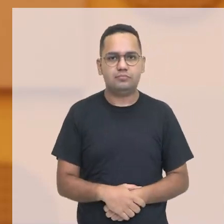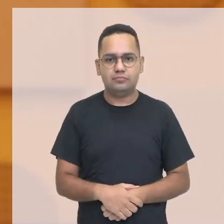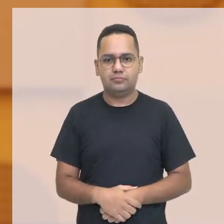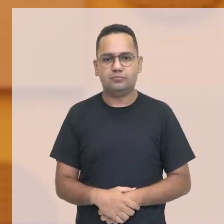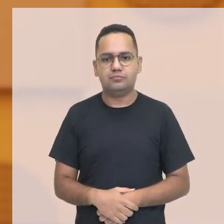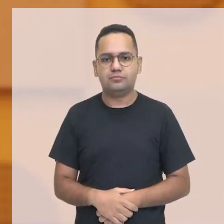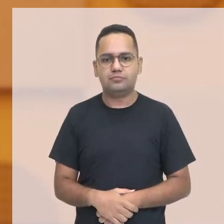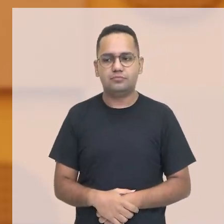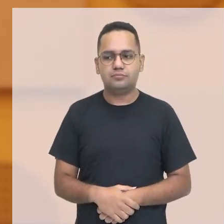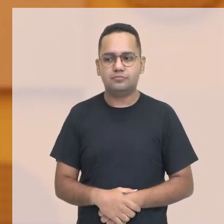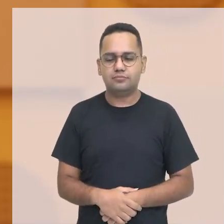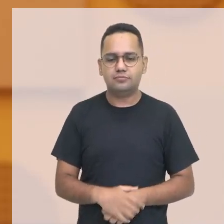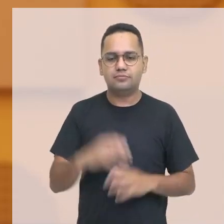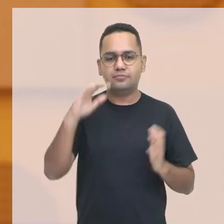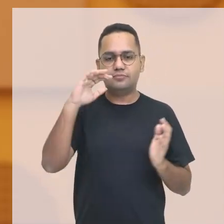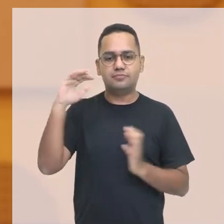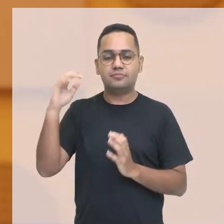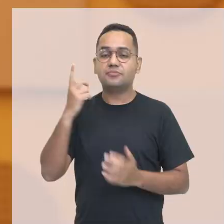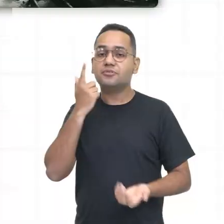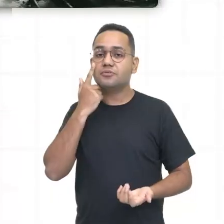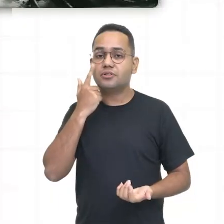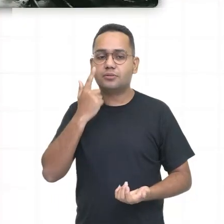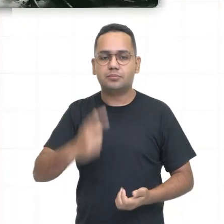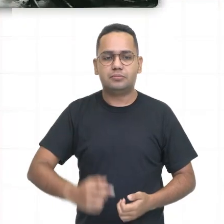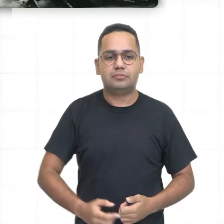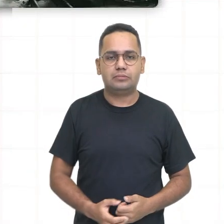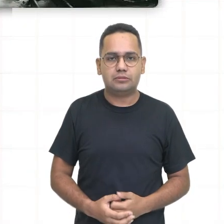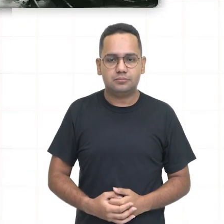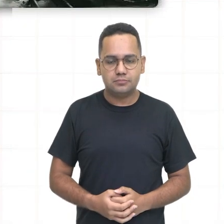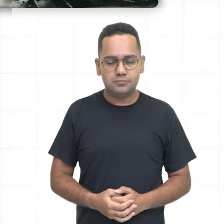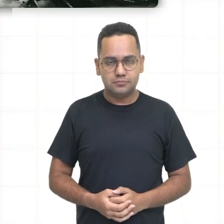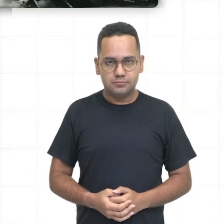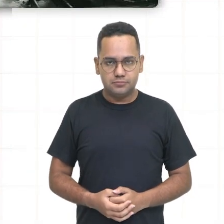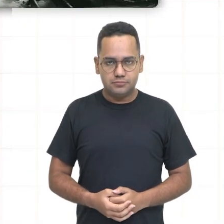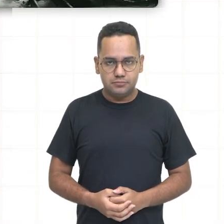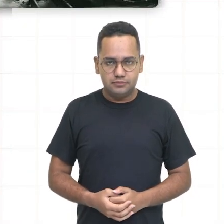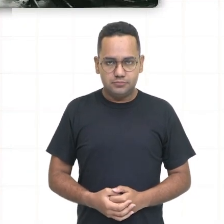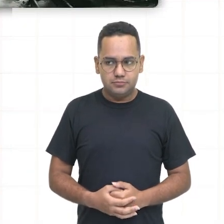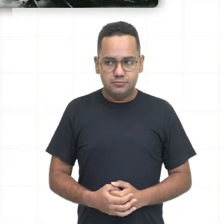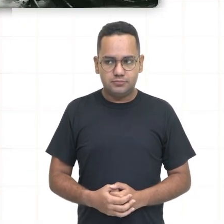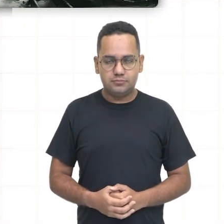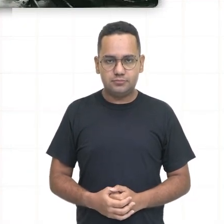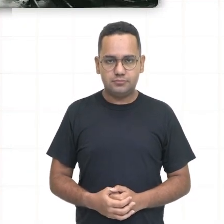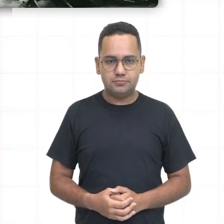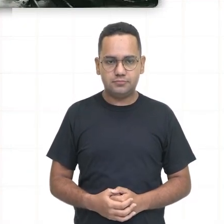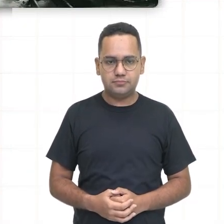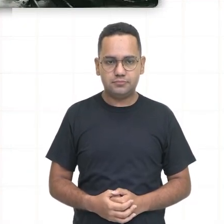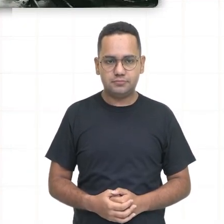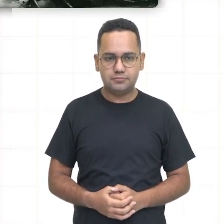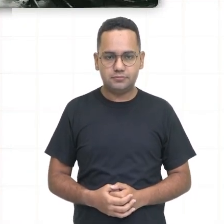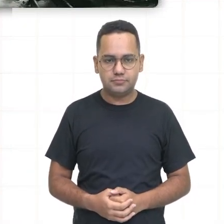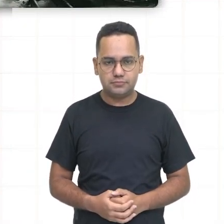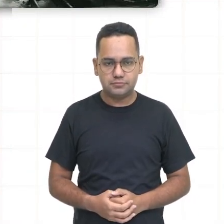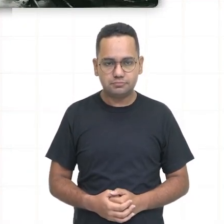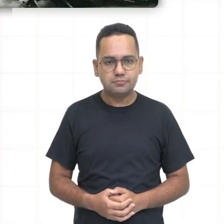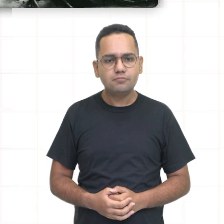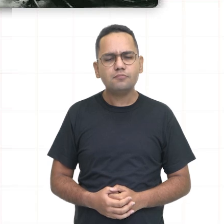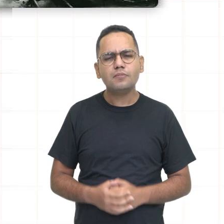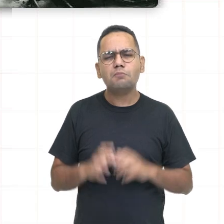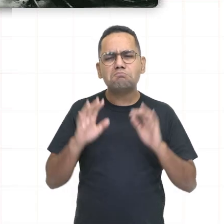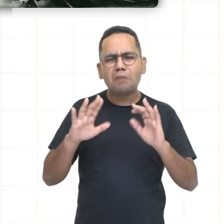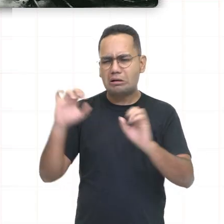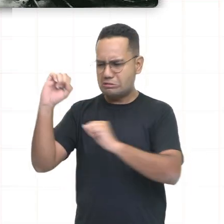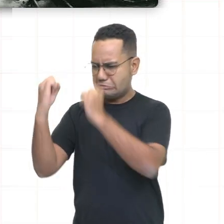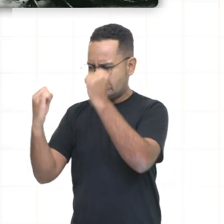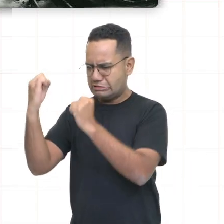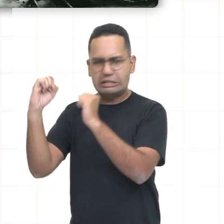esse momento da Segunda Revolução Industrial. Vamos a ele, vamos lá, galera. A industrialização, que antes limitava-se